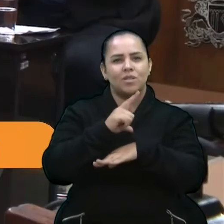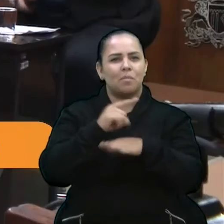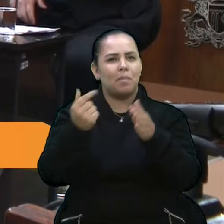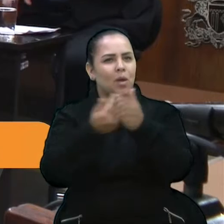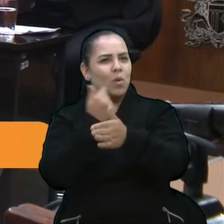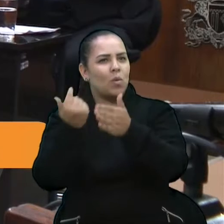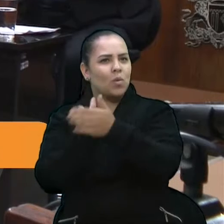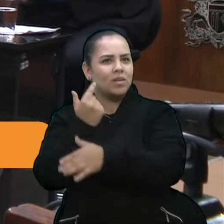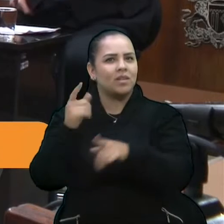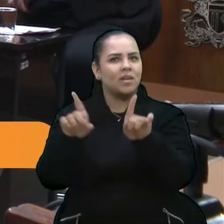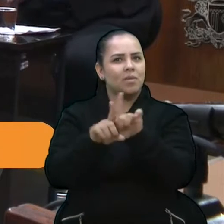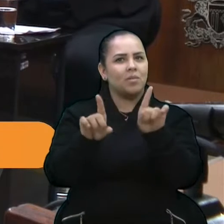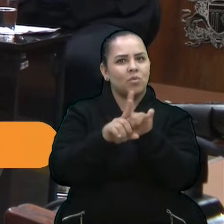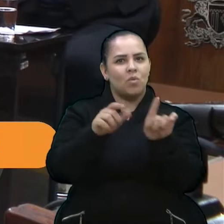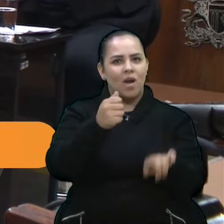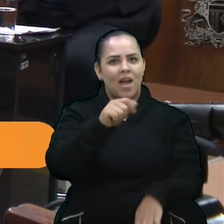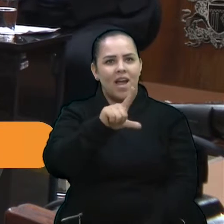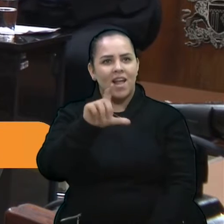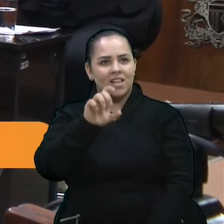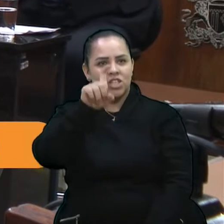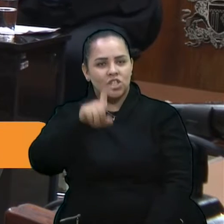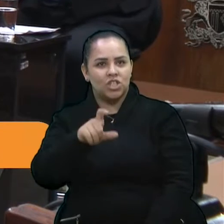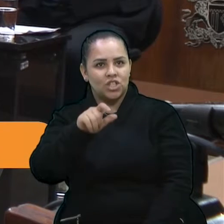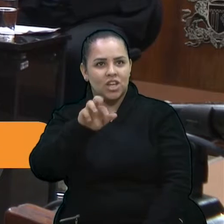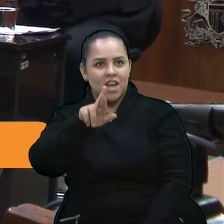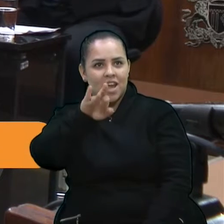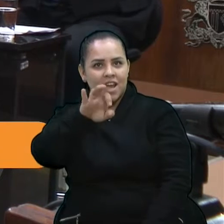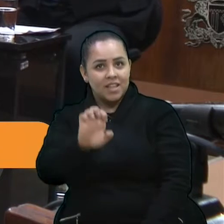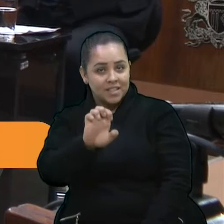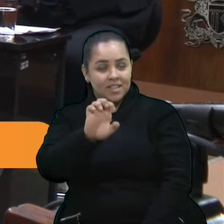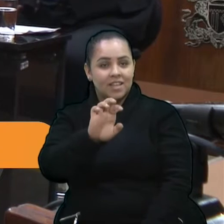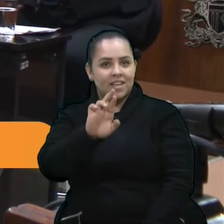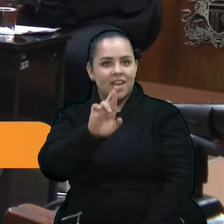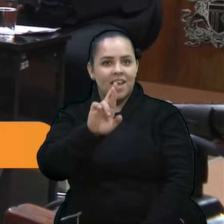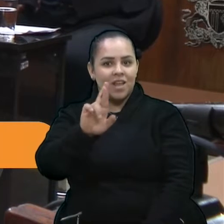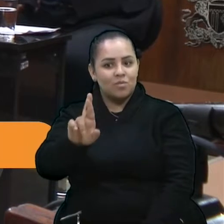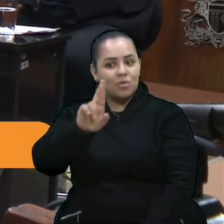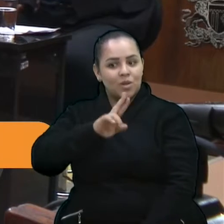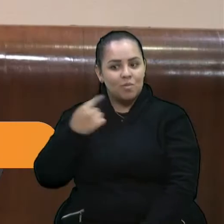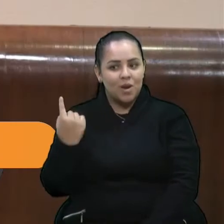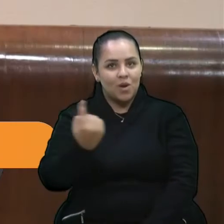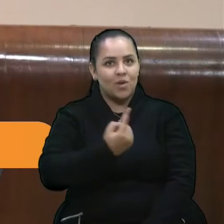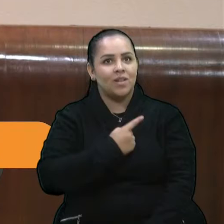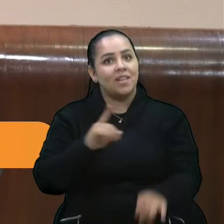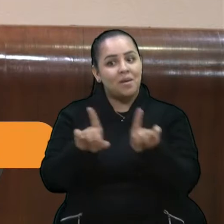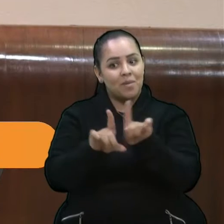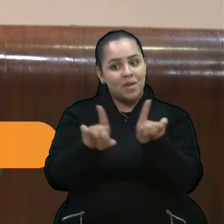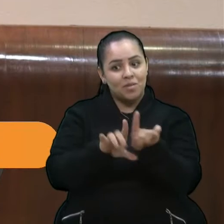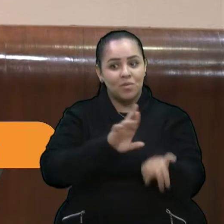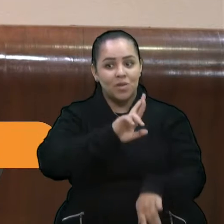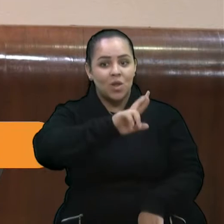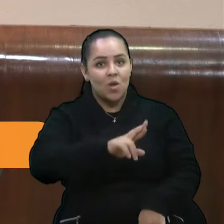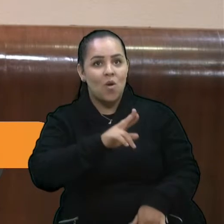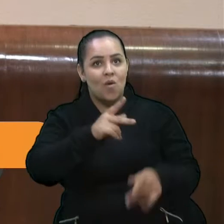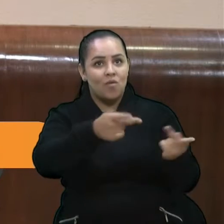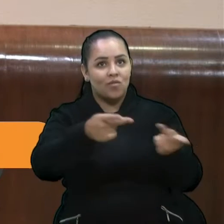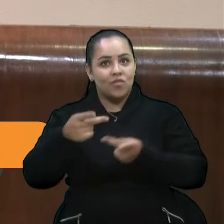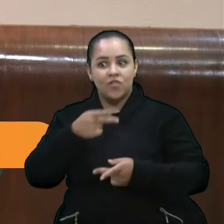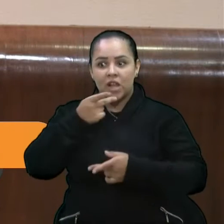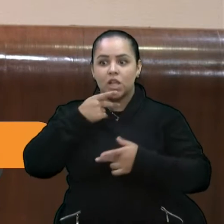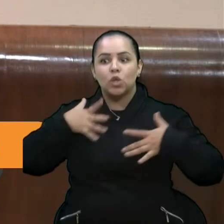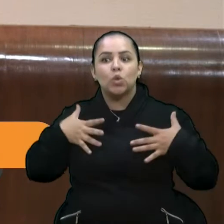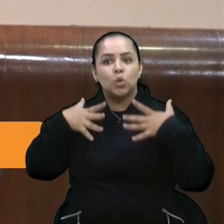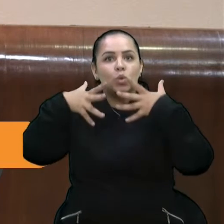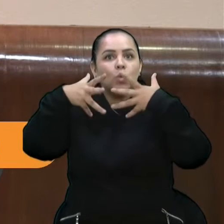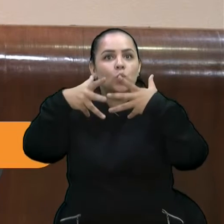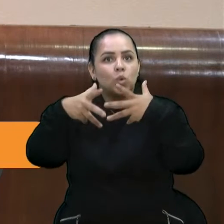o Alexandre Garcia, que está nos respondendo e também respondendo aquele convite, né? Eu falarei sobre tudo